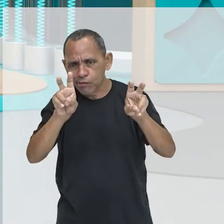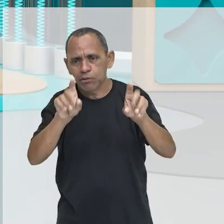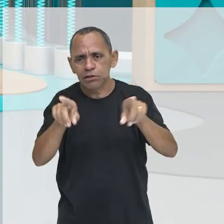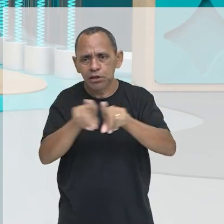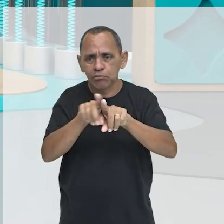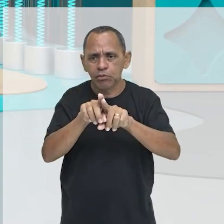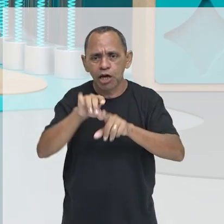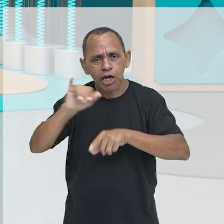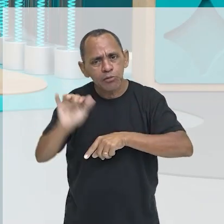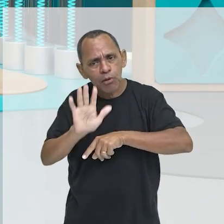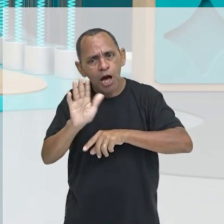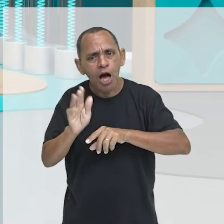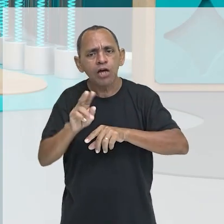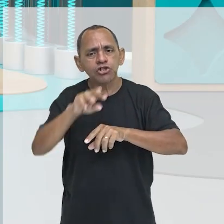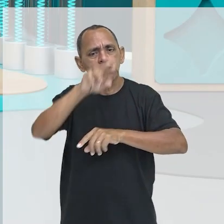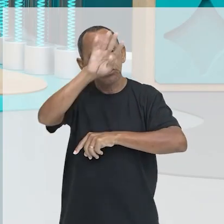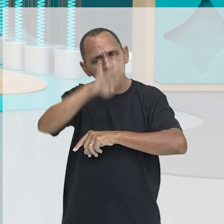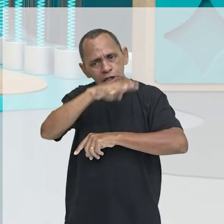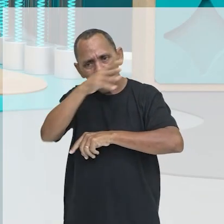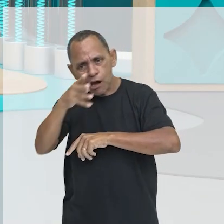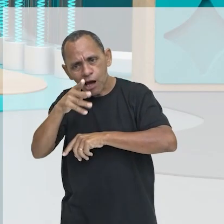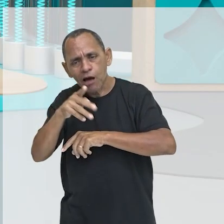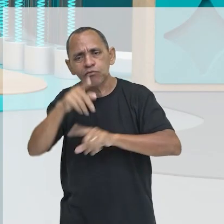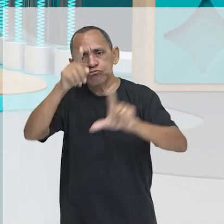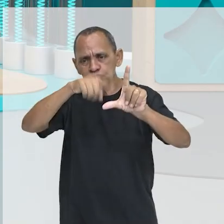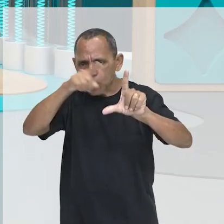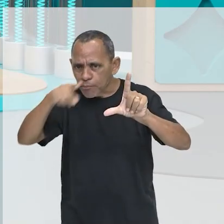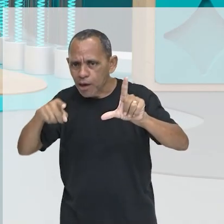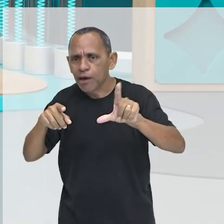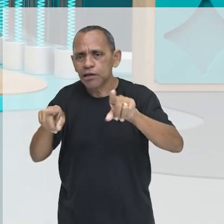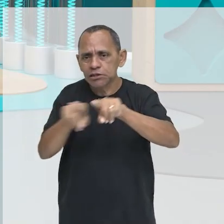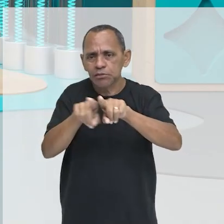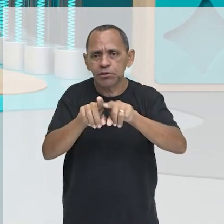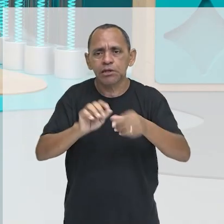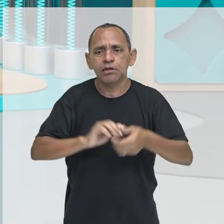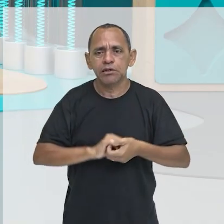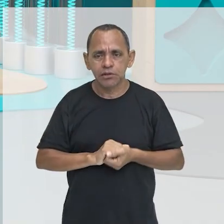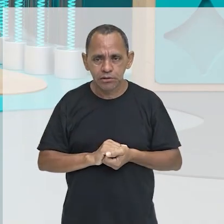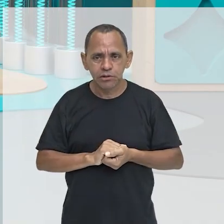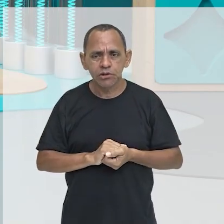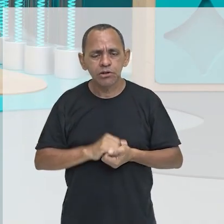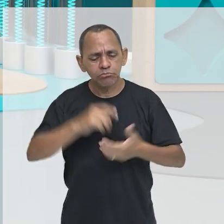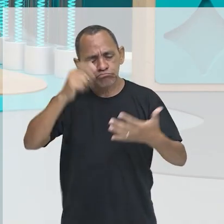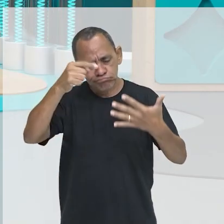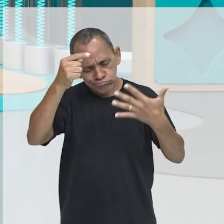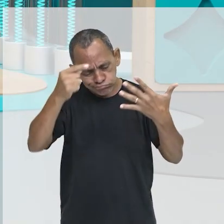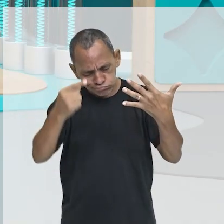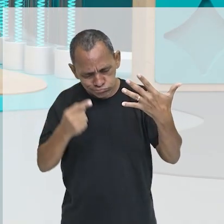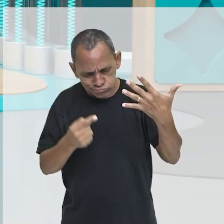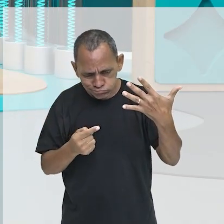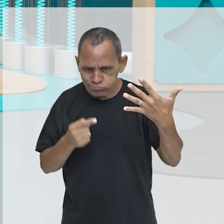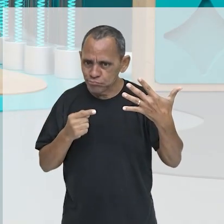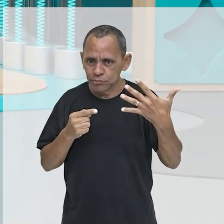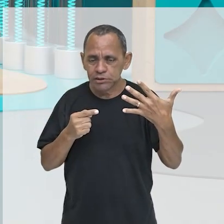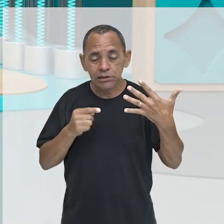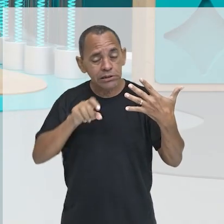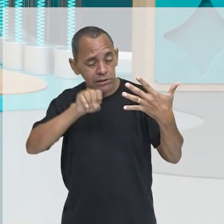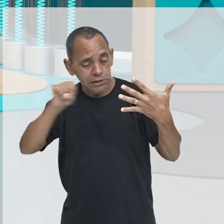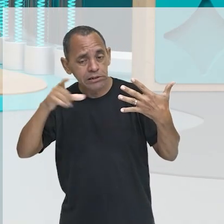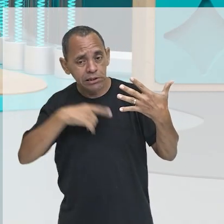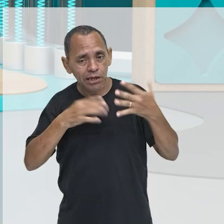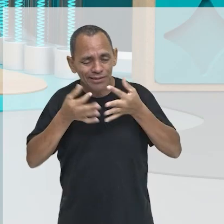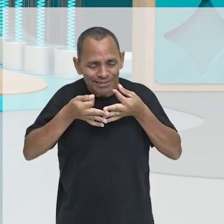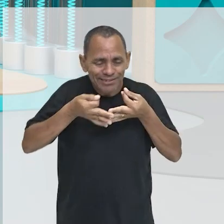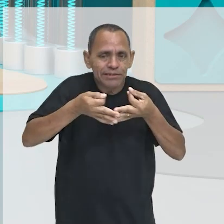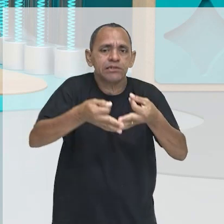nas imagens, nos gráficos, tabelas, tudo isso são marcas tipográficas e prestando atenção nisso